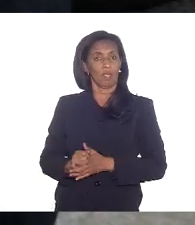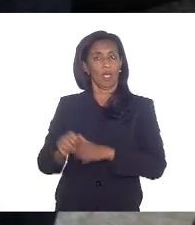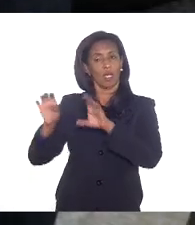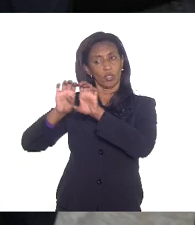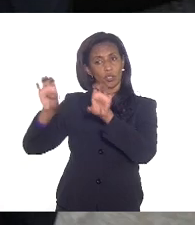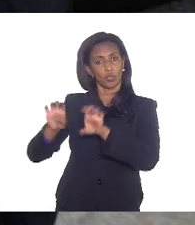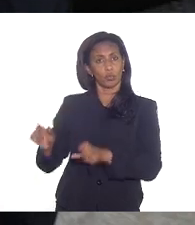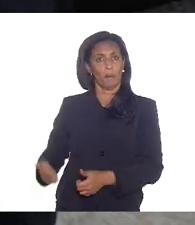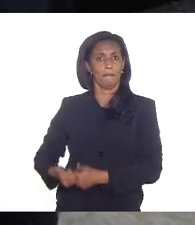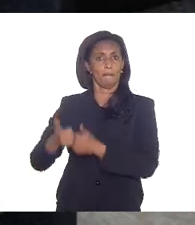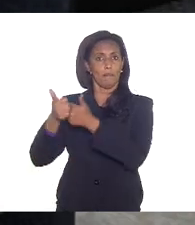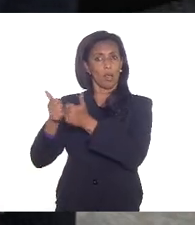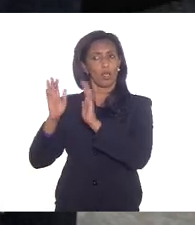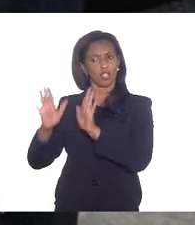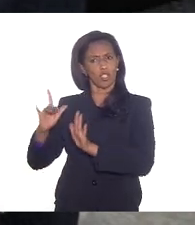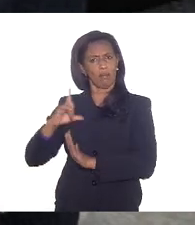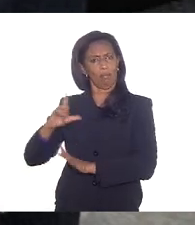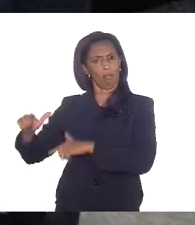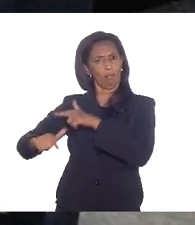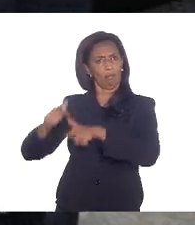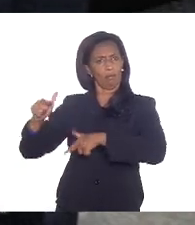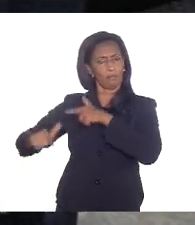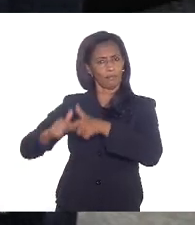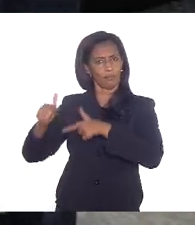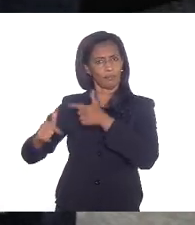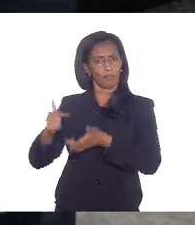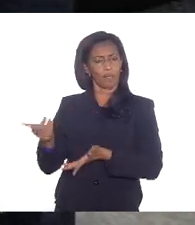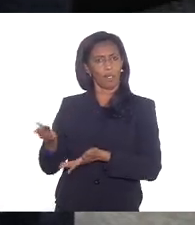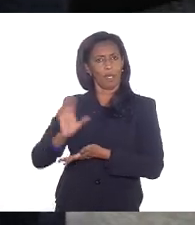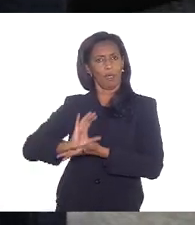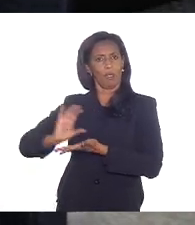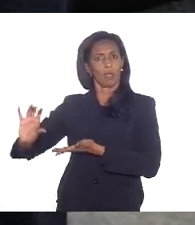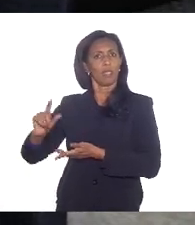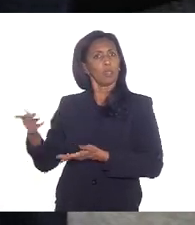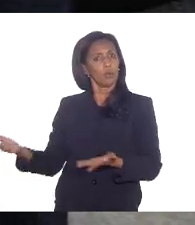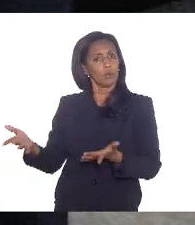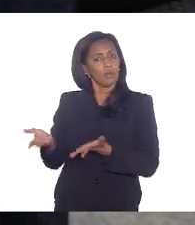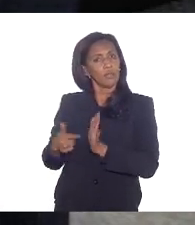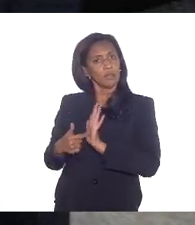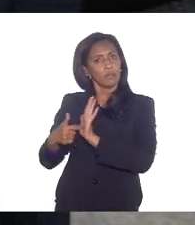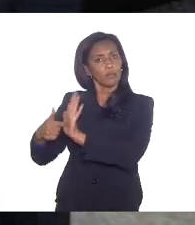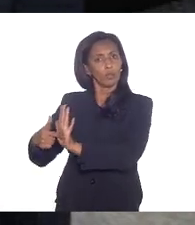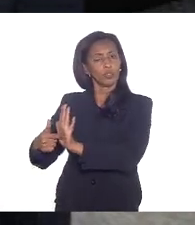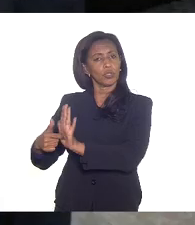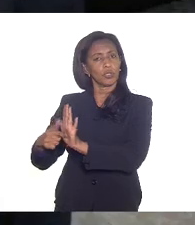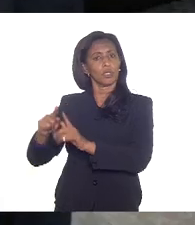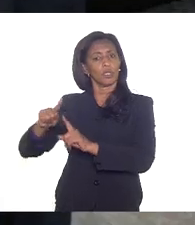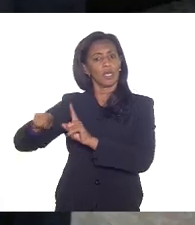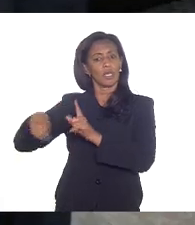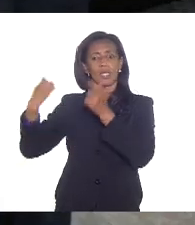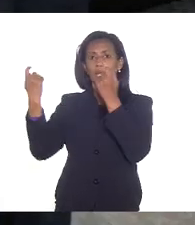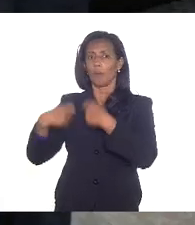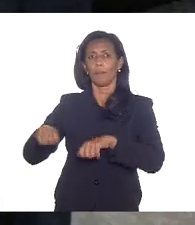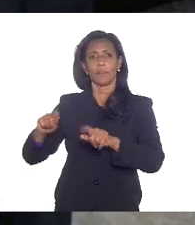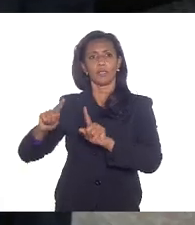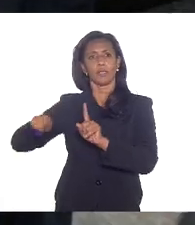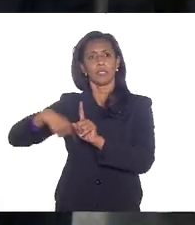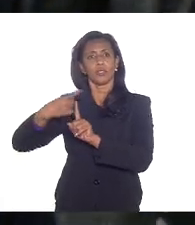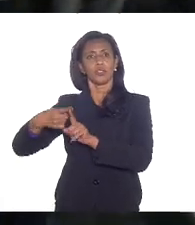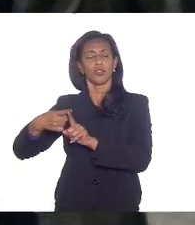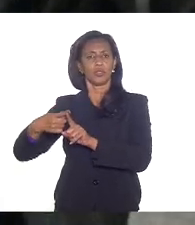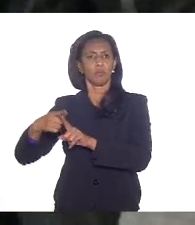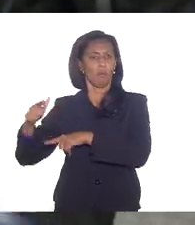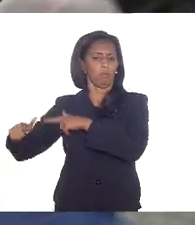estrutura daquele juízos que já estão trabalhando e o que vem se o que é que mais cargos não necessariamente se